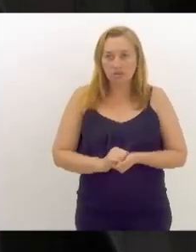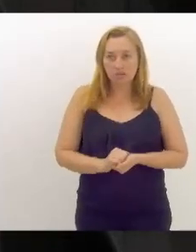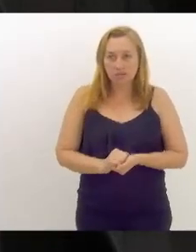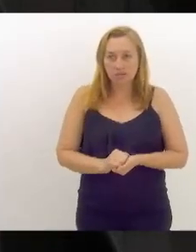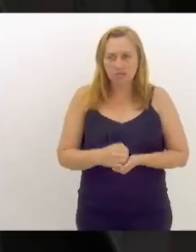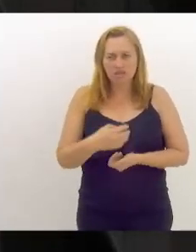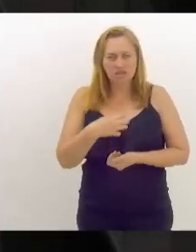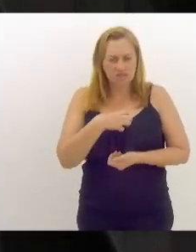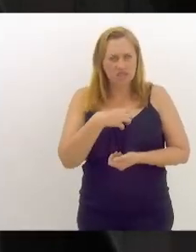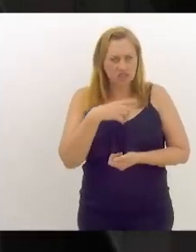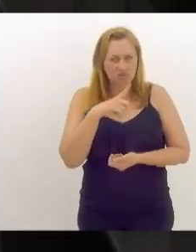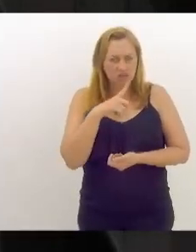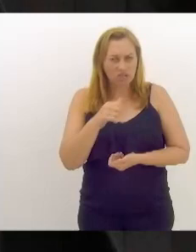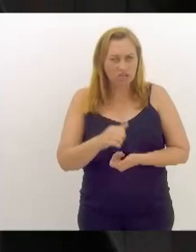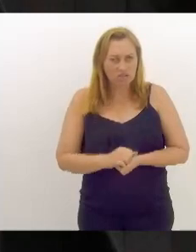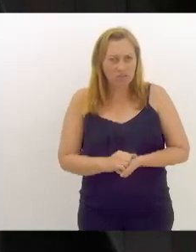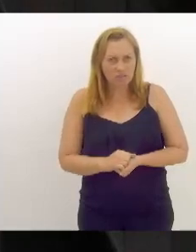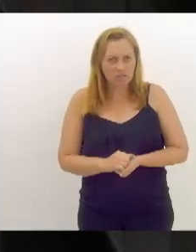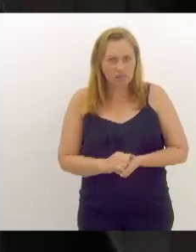Faz sentido isso?